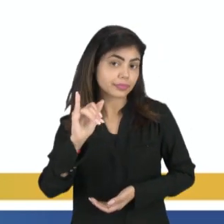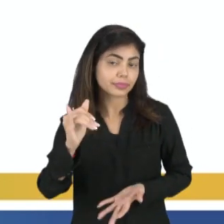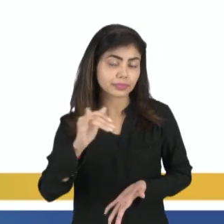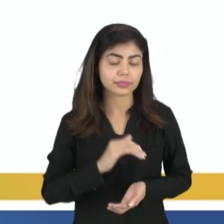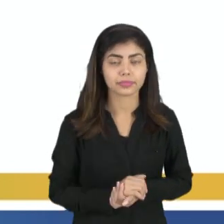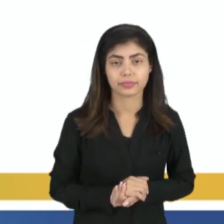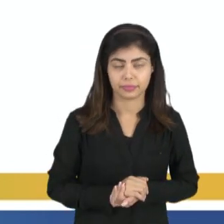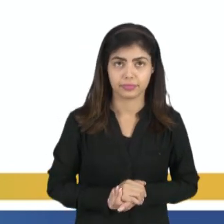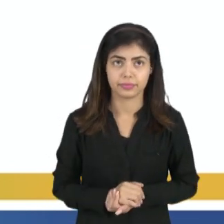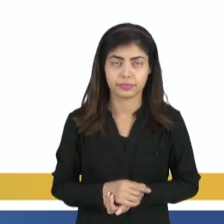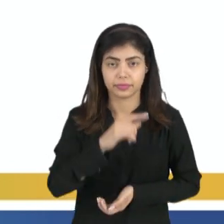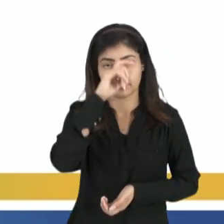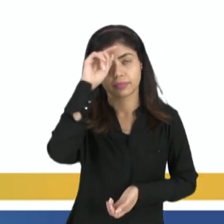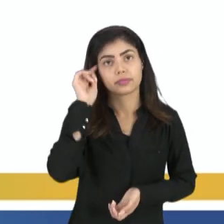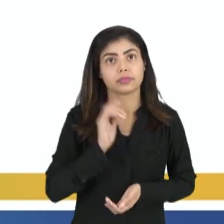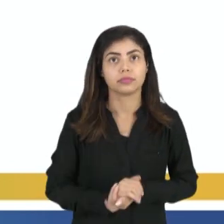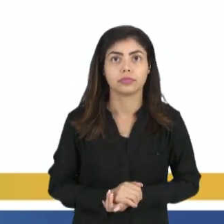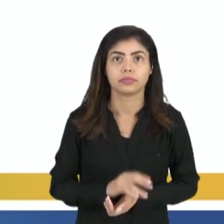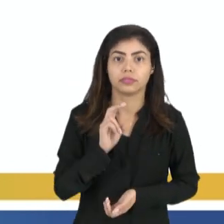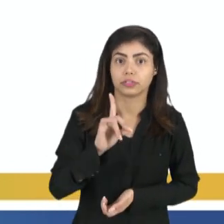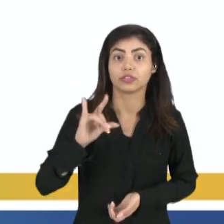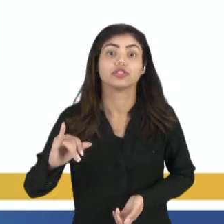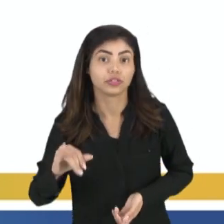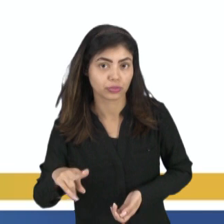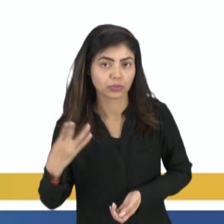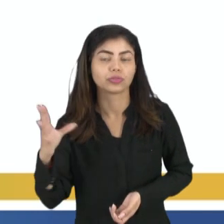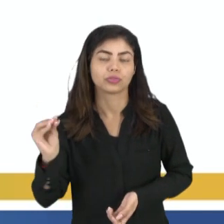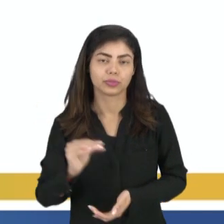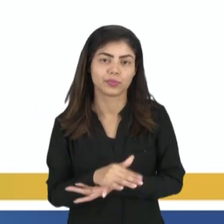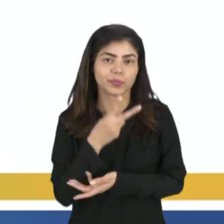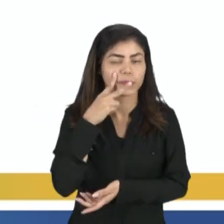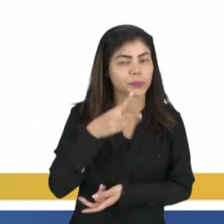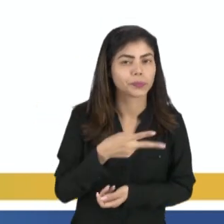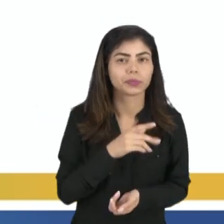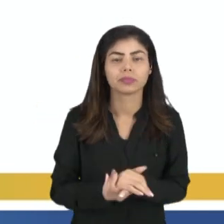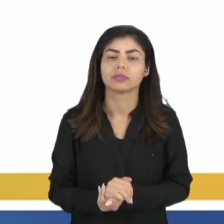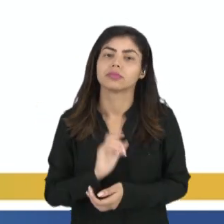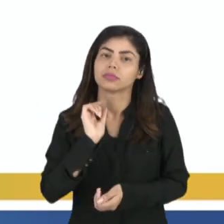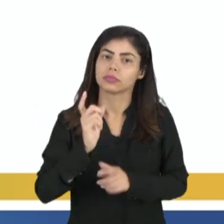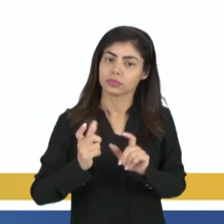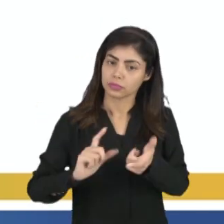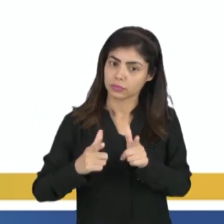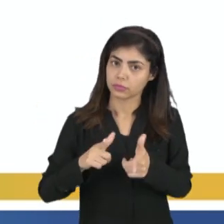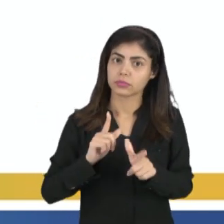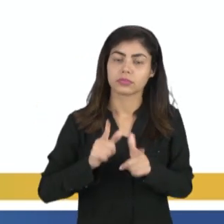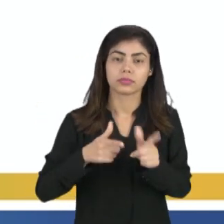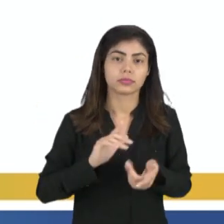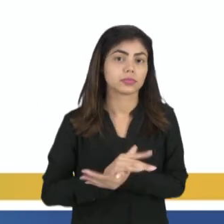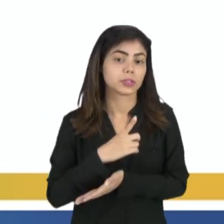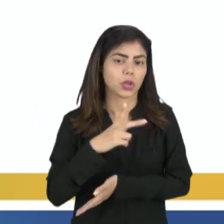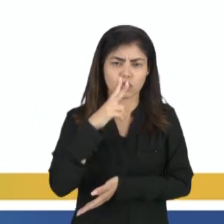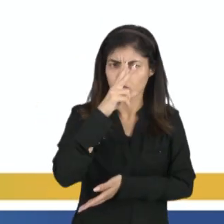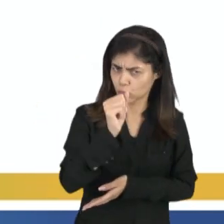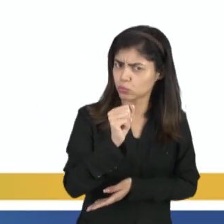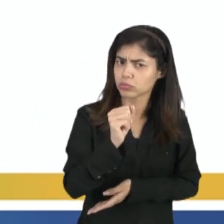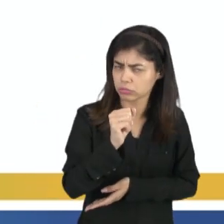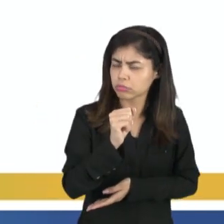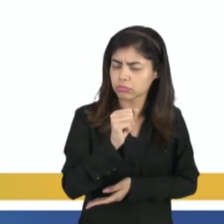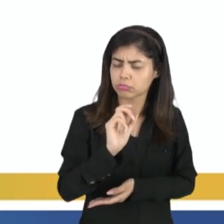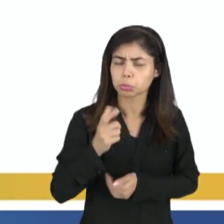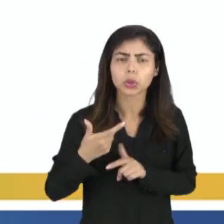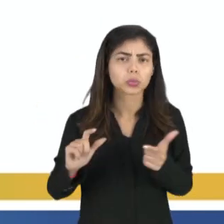nós temos aí o dia engraçadinho veja que esta sílaba ela acaba tendo aí né uma tonicidade